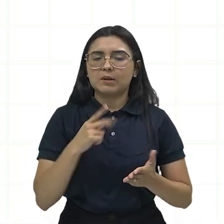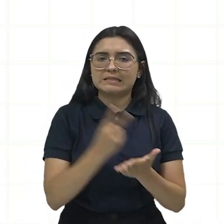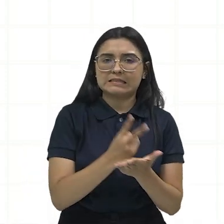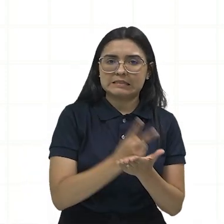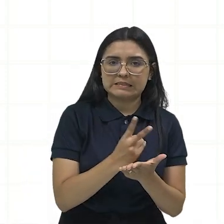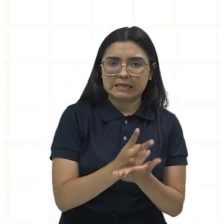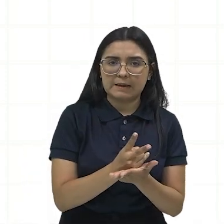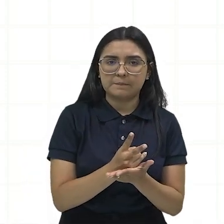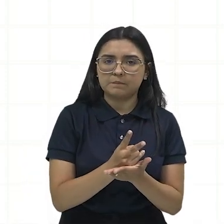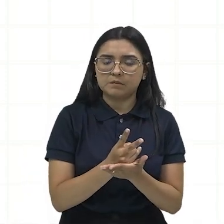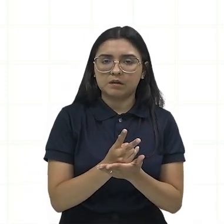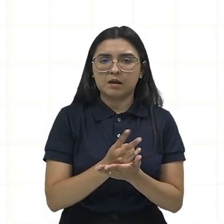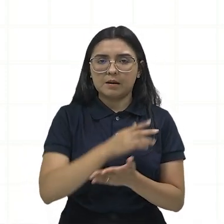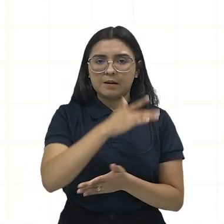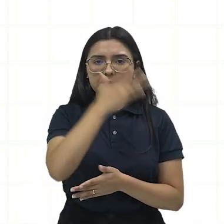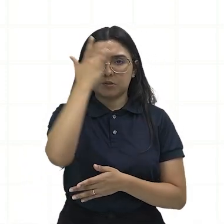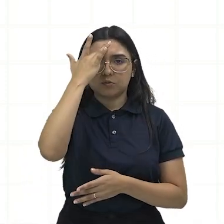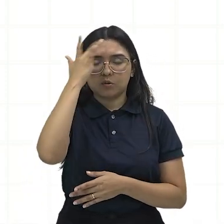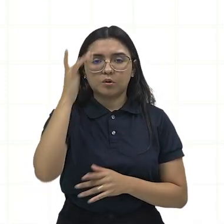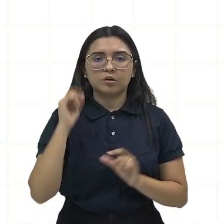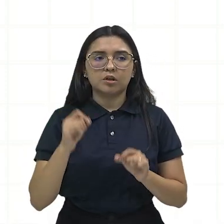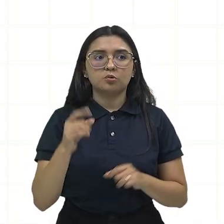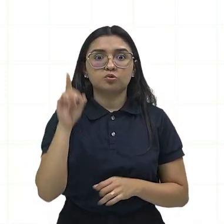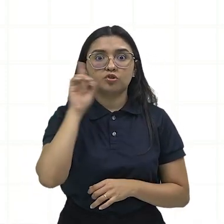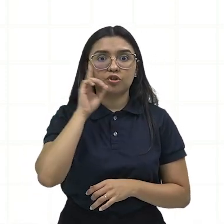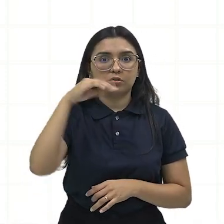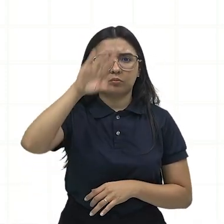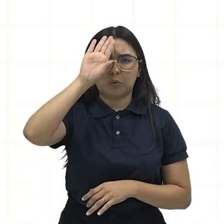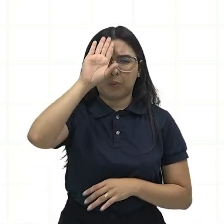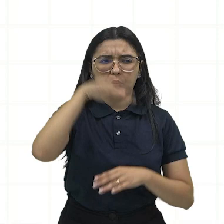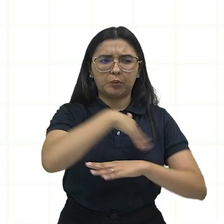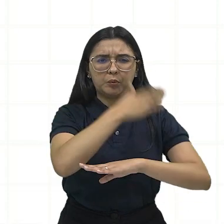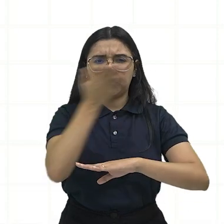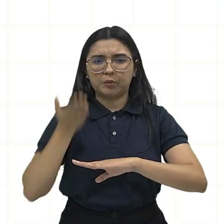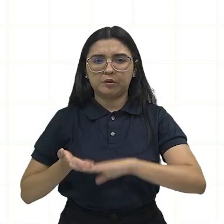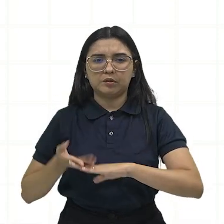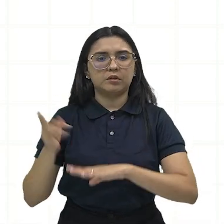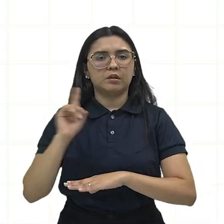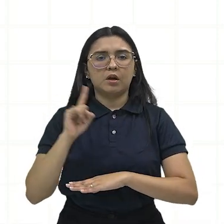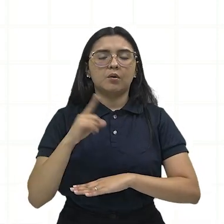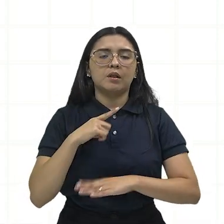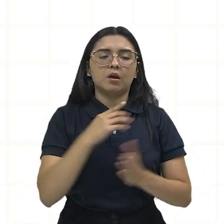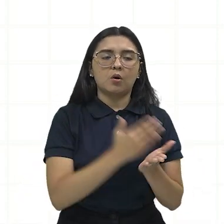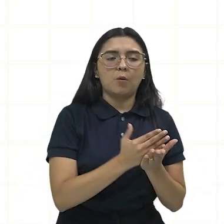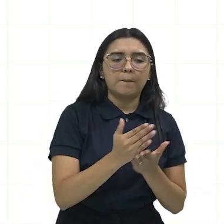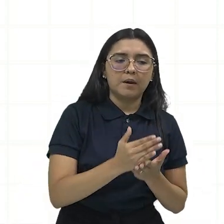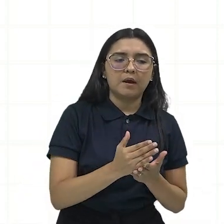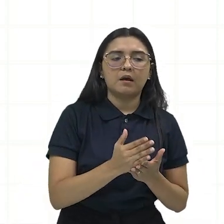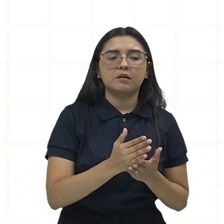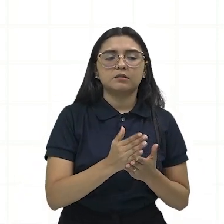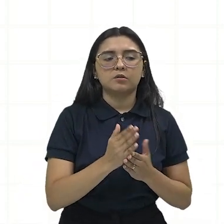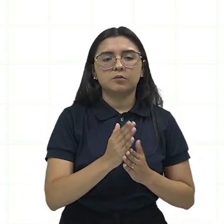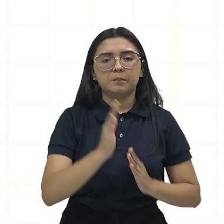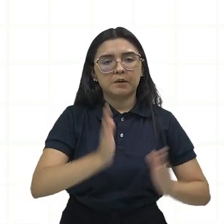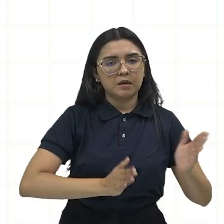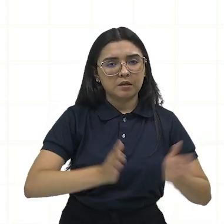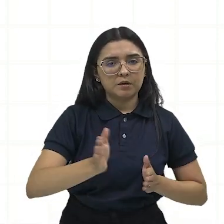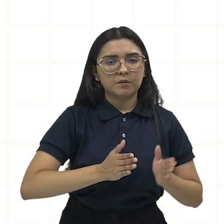não é uma febre que a pessoa passa o dia todo com febre. Não, ela aparece em horas determinadas,